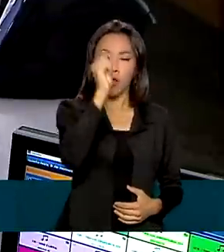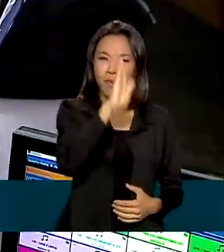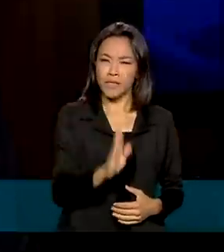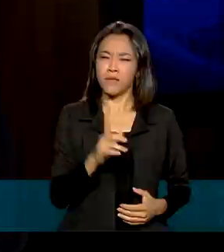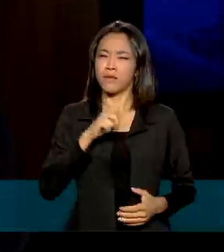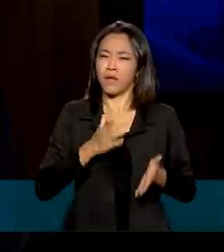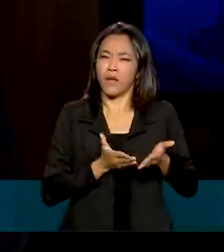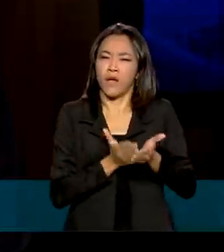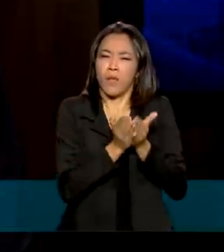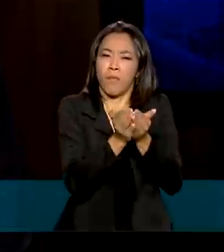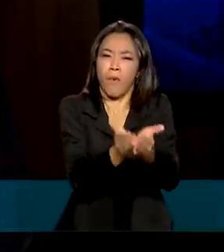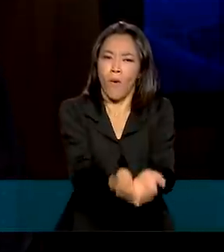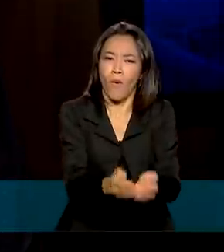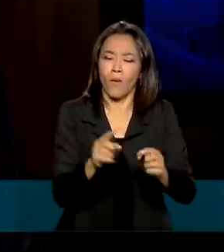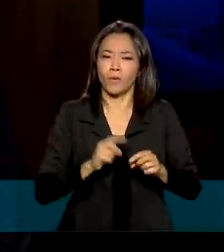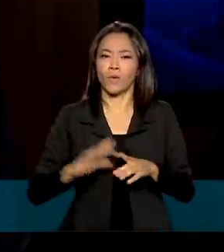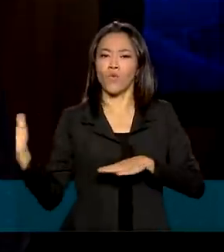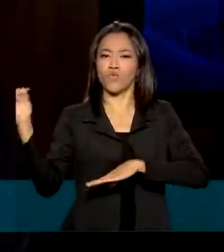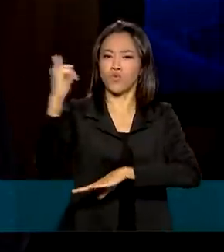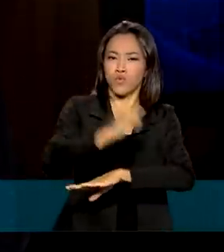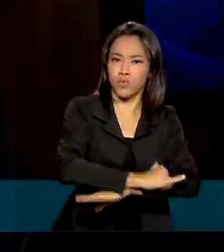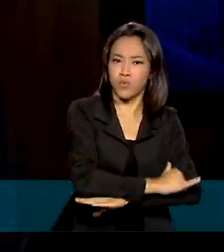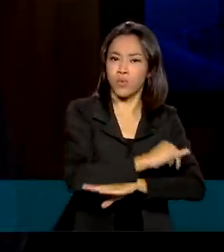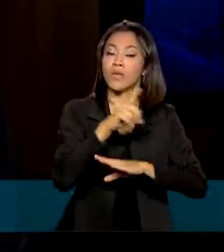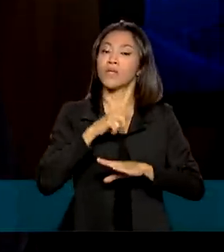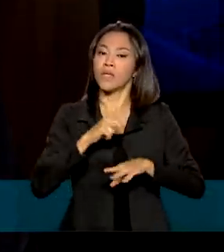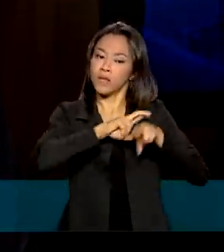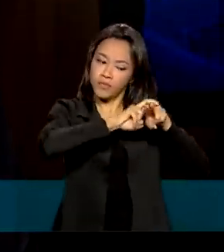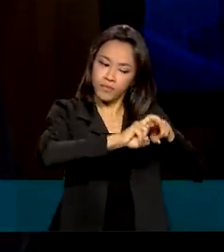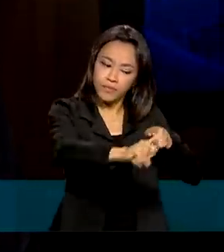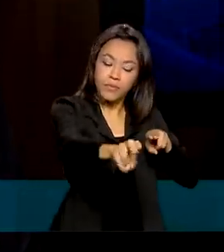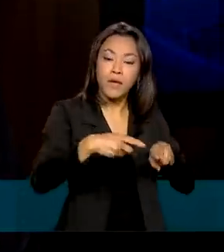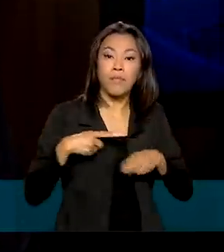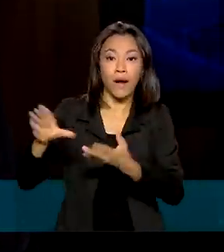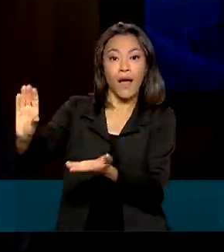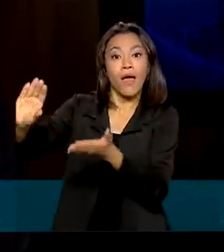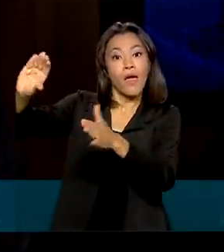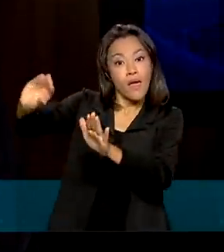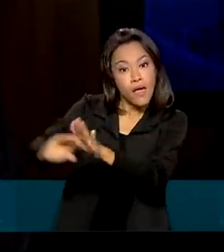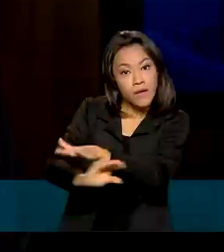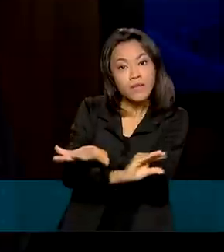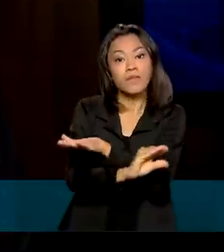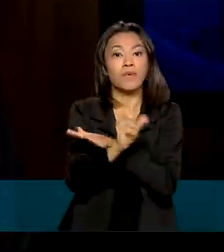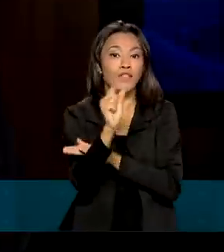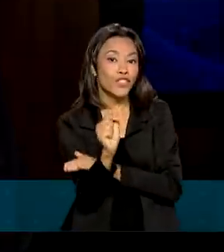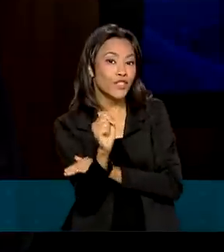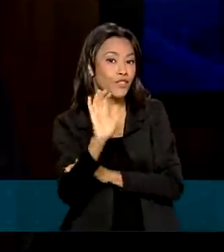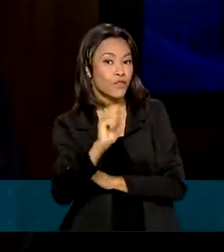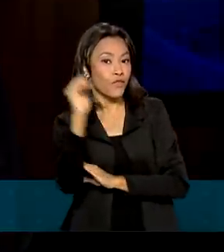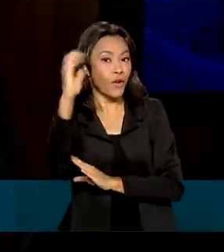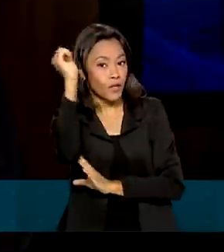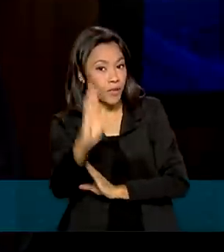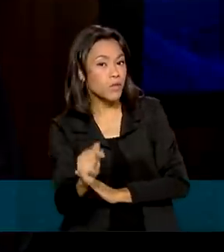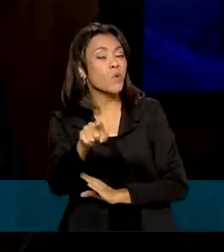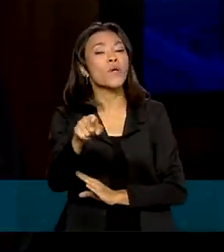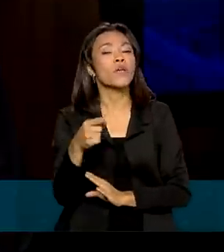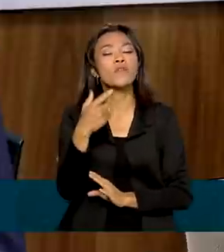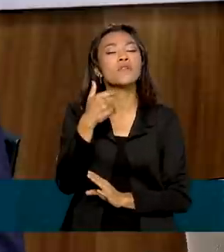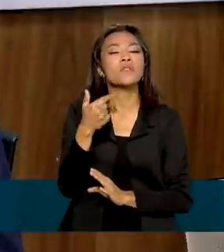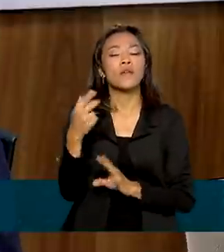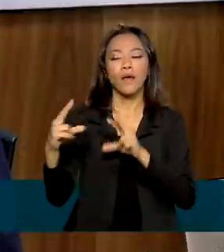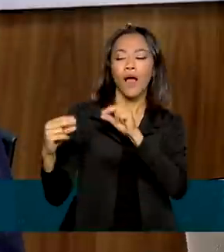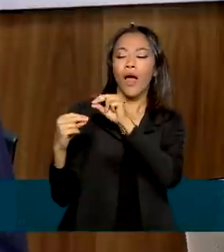aeroportos rodovias enfim oportunidade de negócio para receber investimentos estrangeiros Qual é a percepção que o sorteio quando conversa com empresários